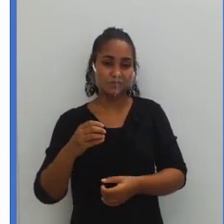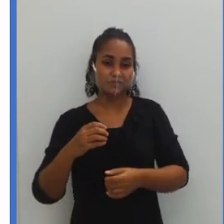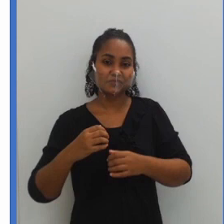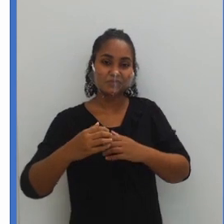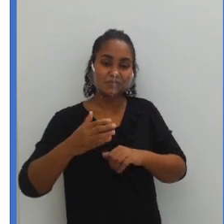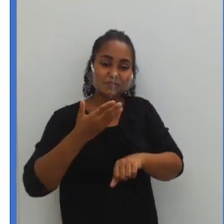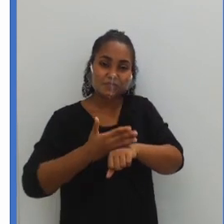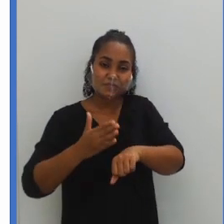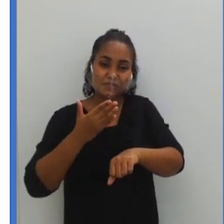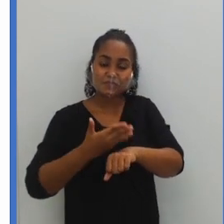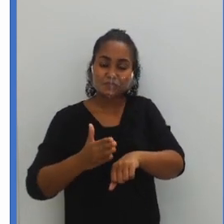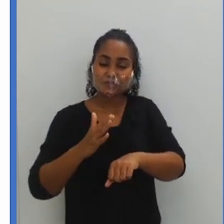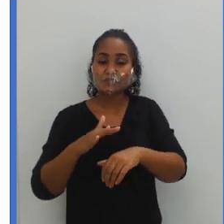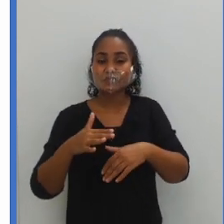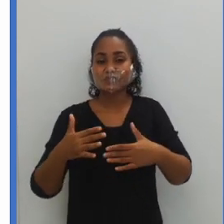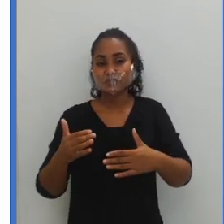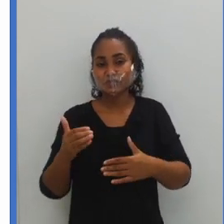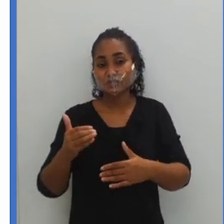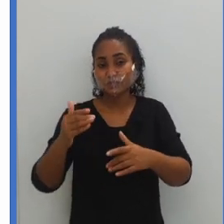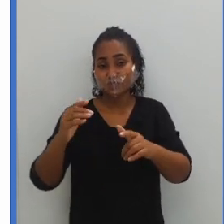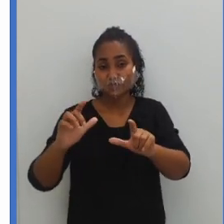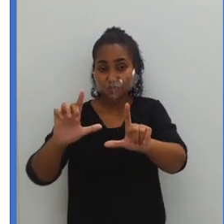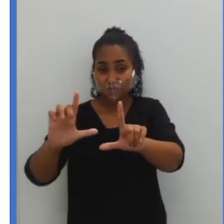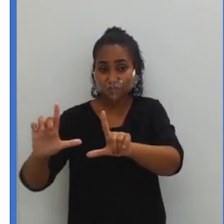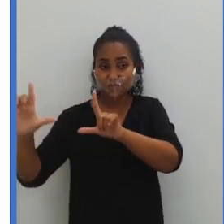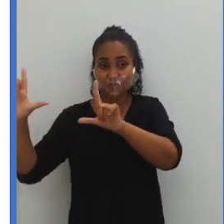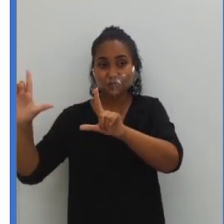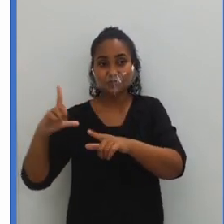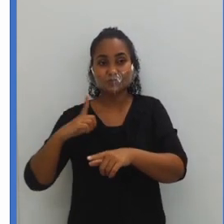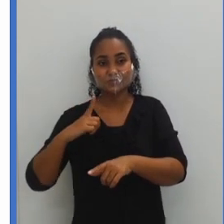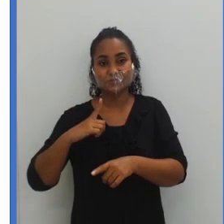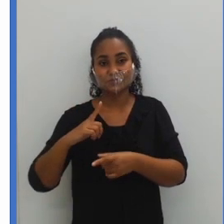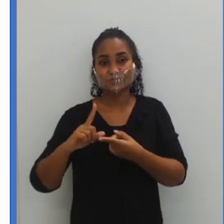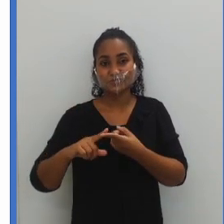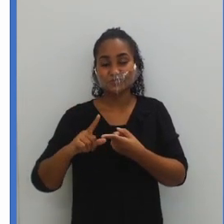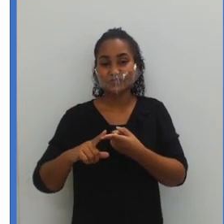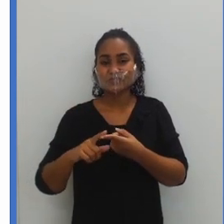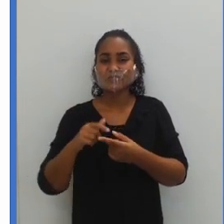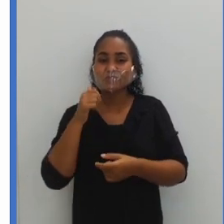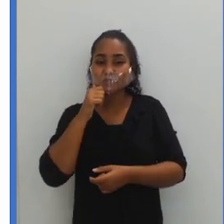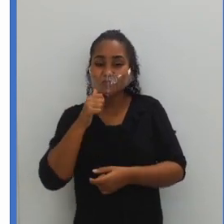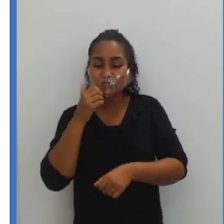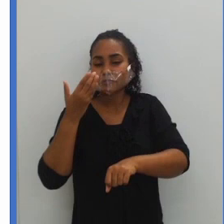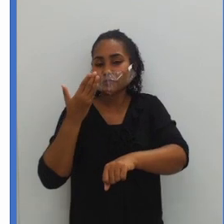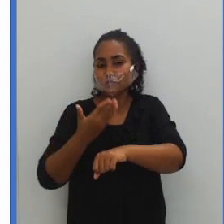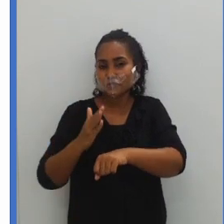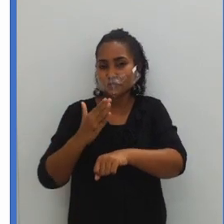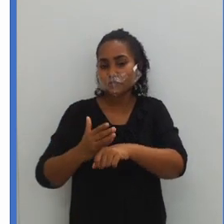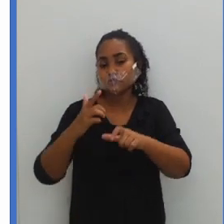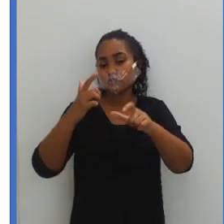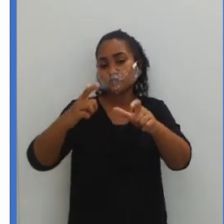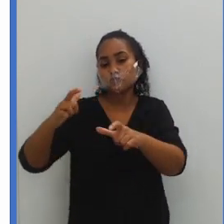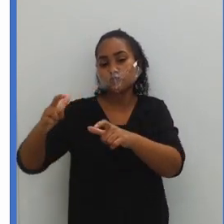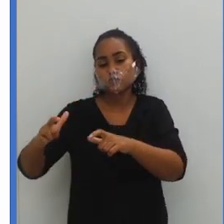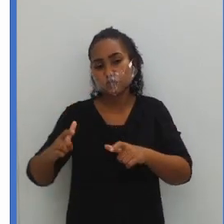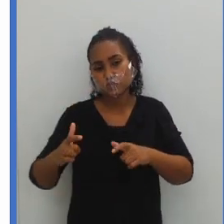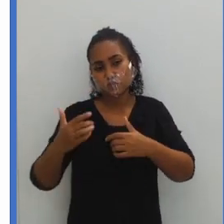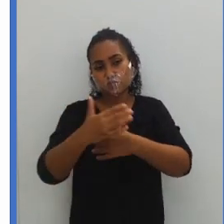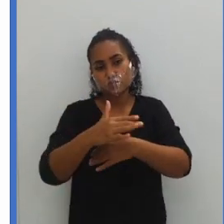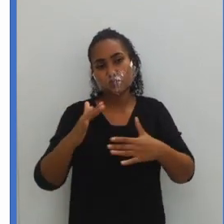continuarmos justamente nessa prática, né? Na próxima imagem, aparecem também meninas que treinam em